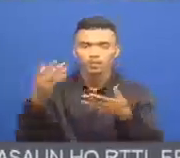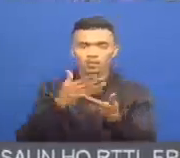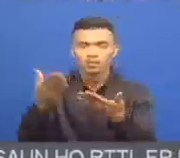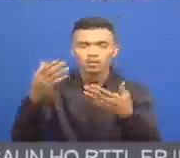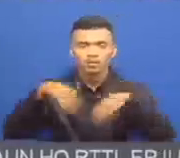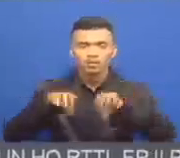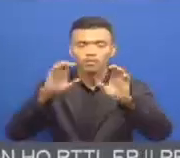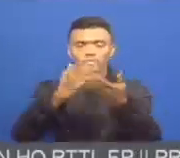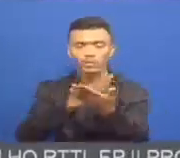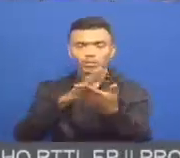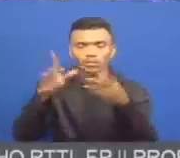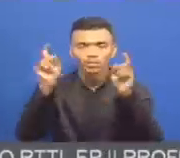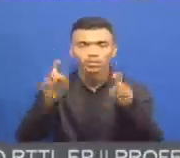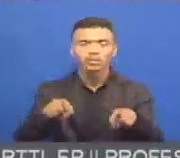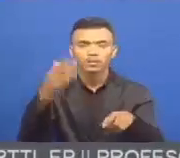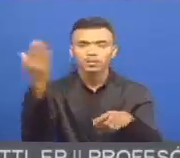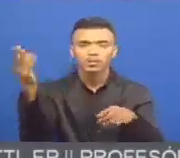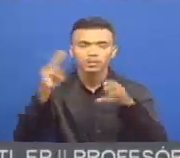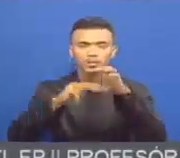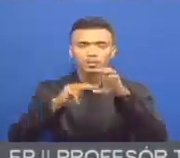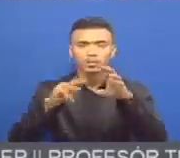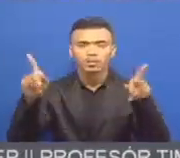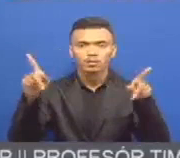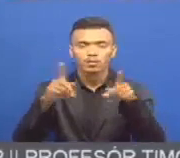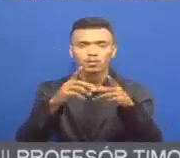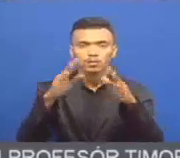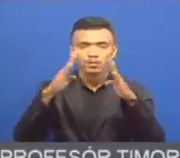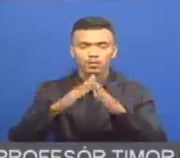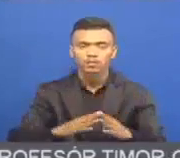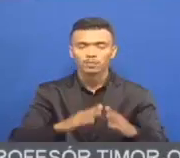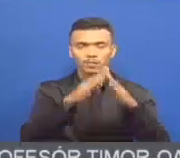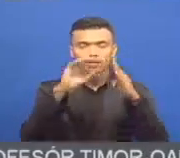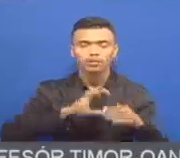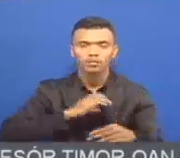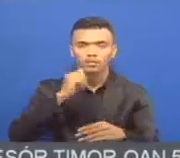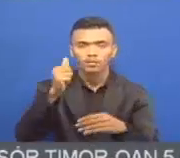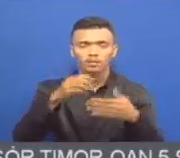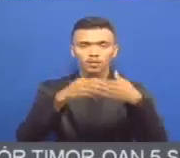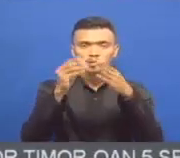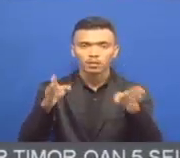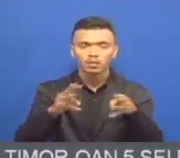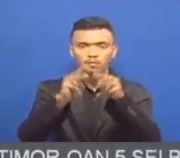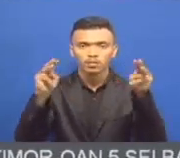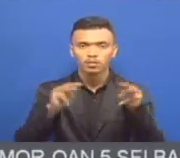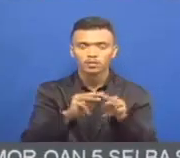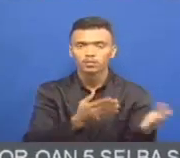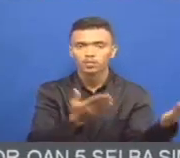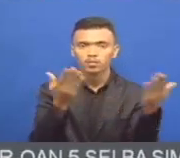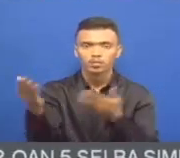faan, no sosa necessidade básica ia mercado capital com Valima. Antes, na autoridade municipal encaminha